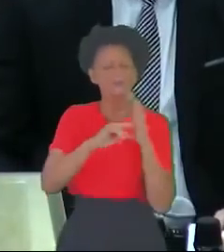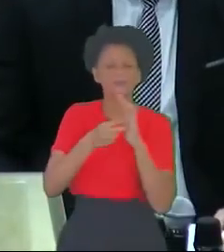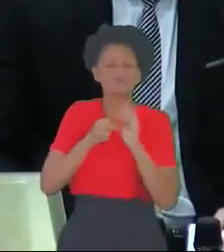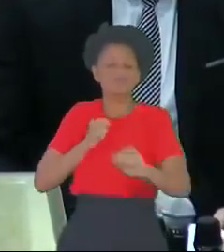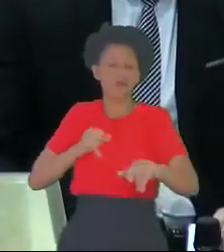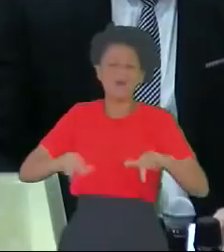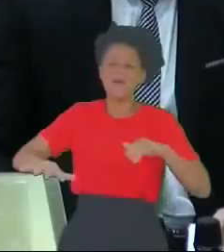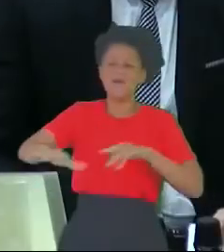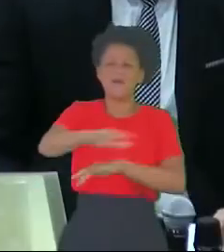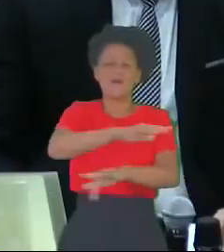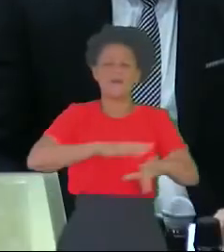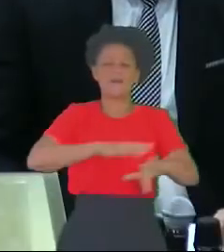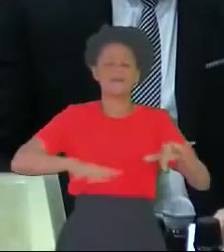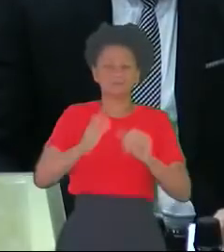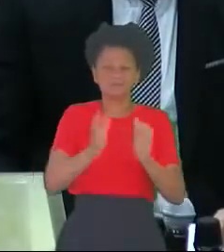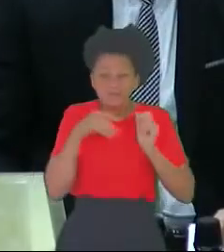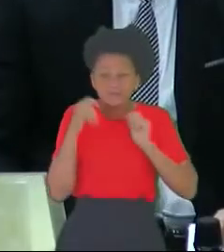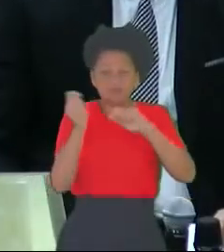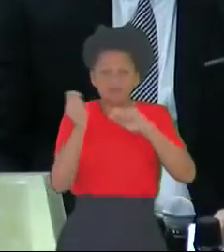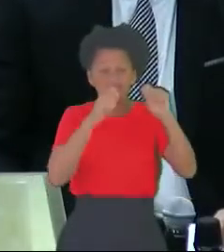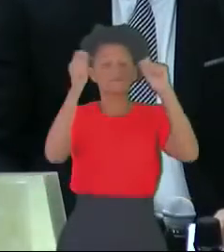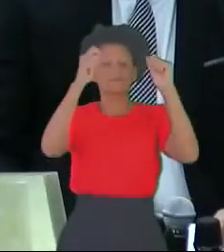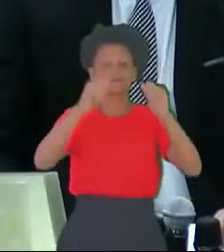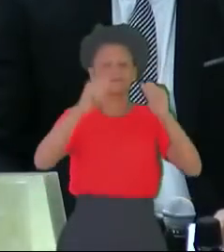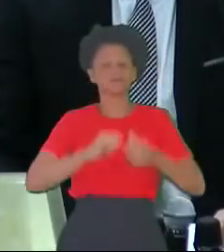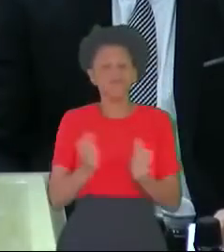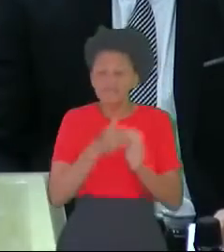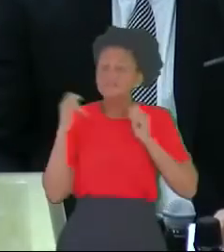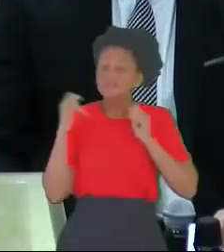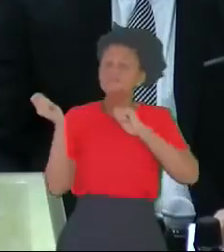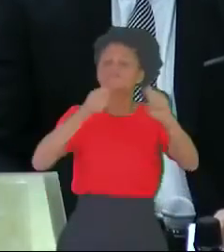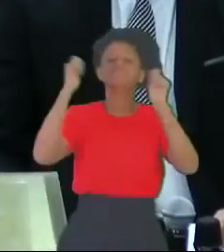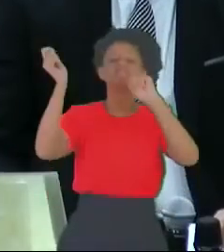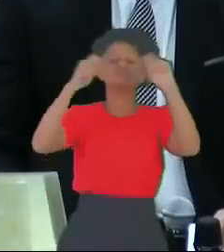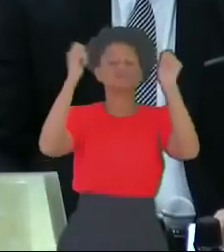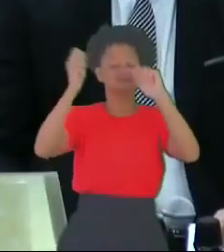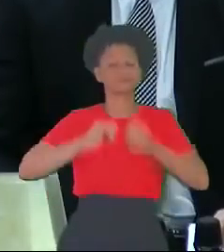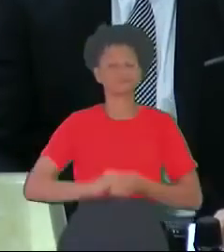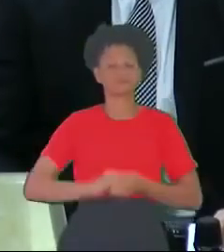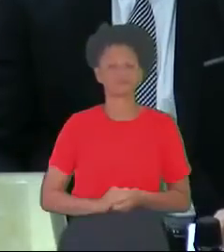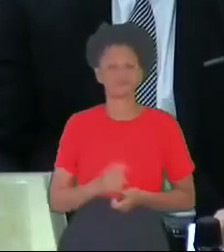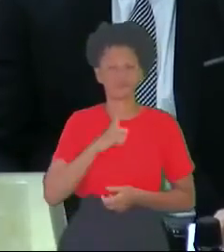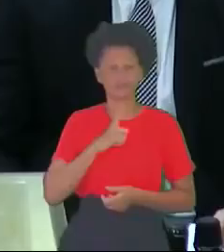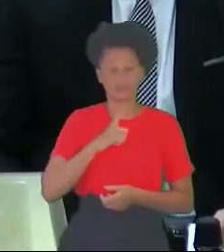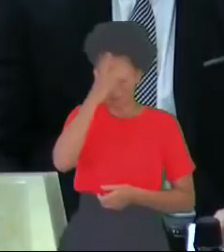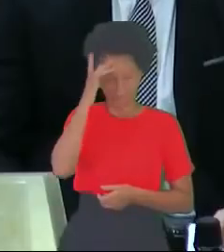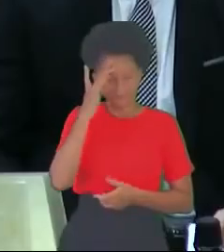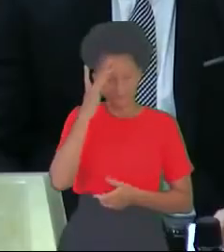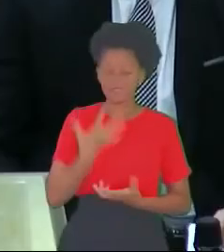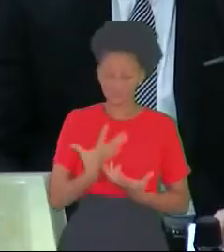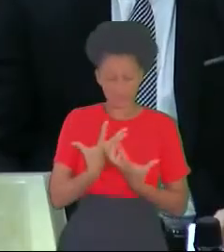Aleluia. Aleluia. Aleluia. Tem